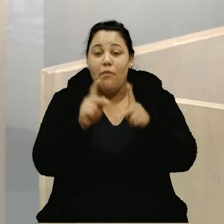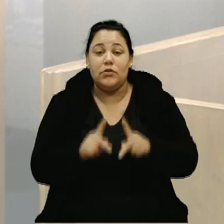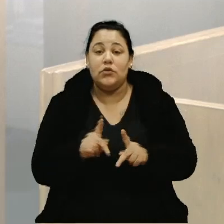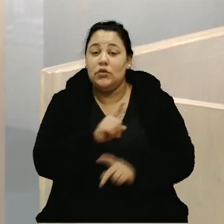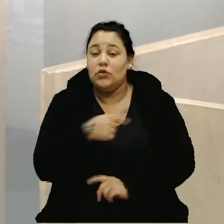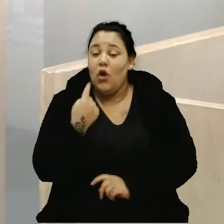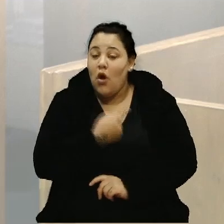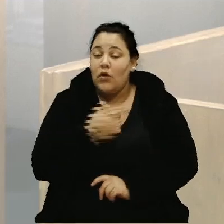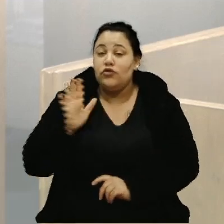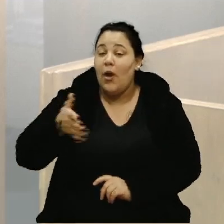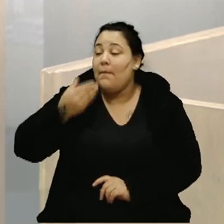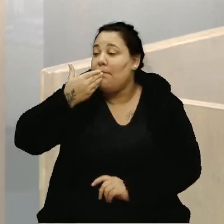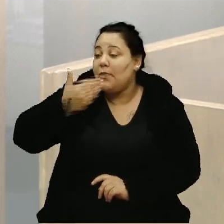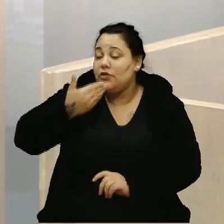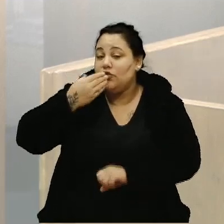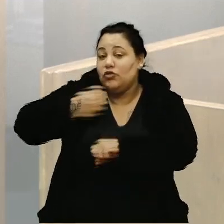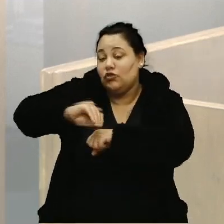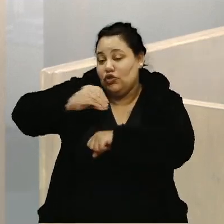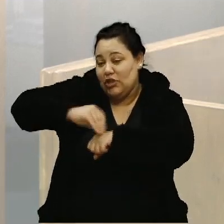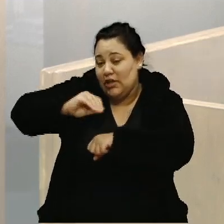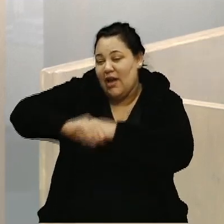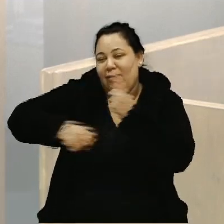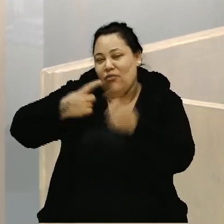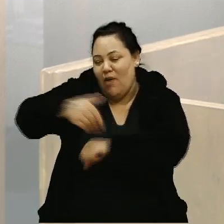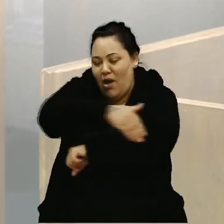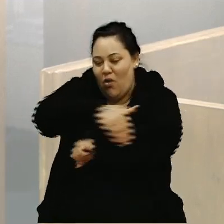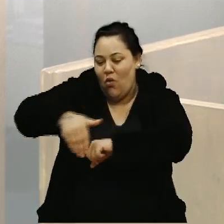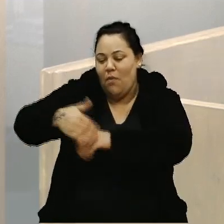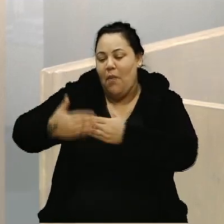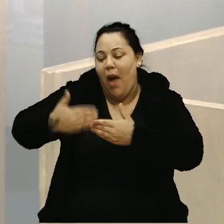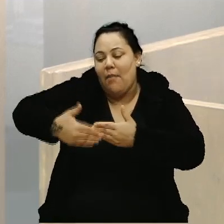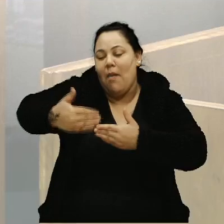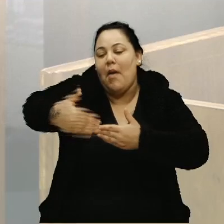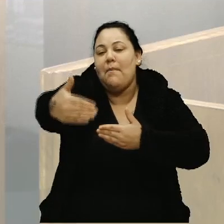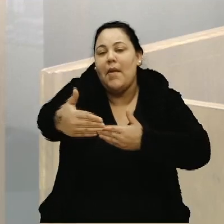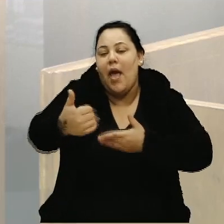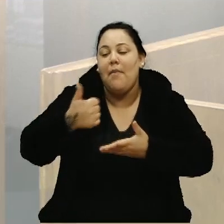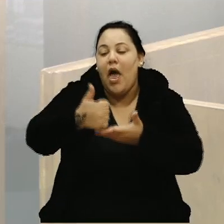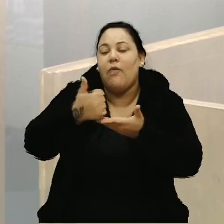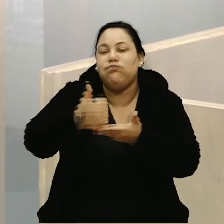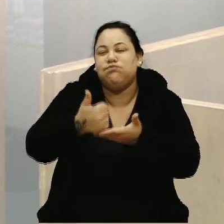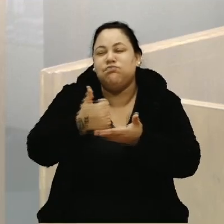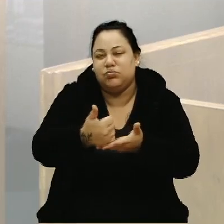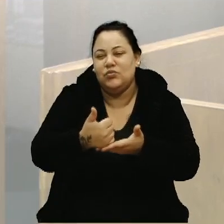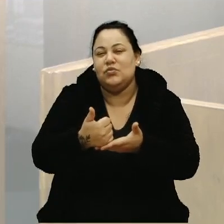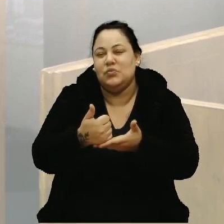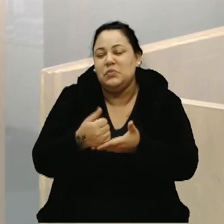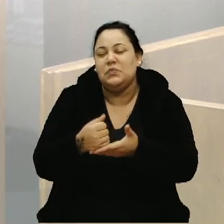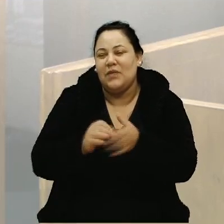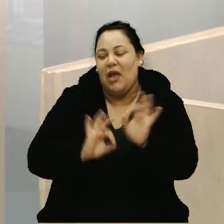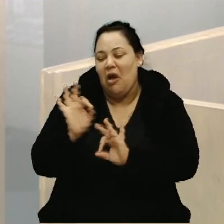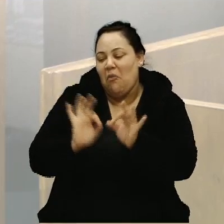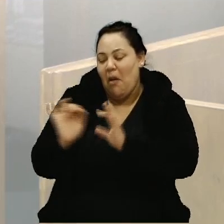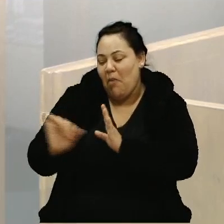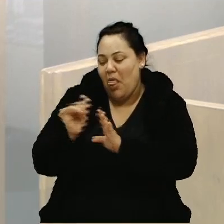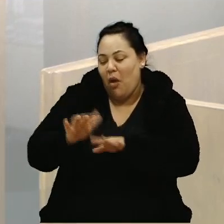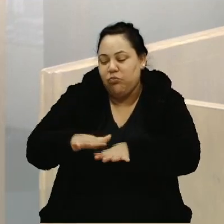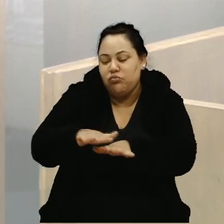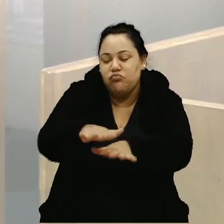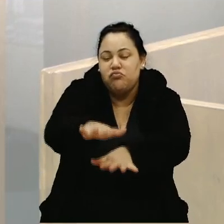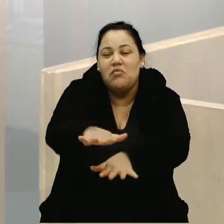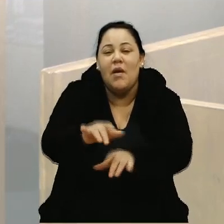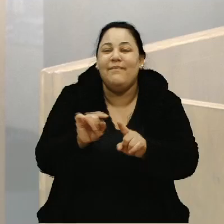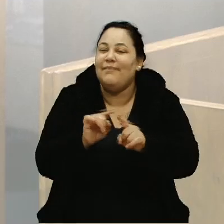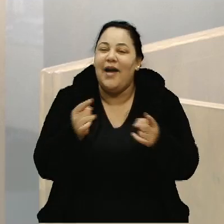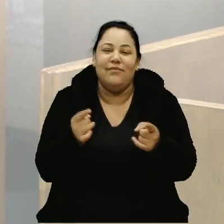havíamos sugerido algumas ruas alternativas que fossem dado um suporte melhor na pavimentação, mas